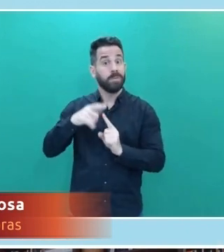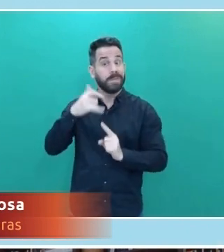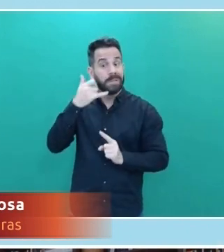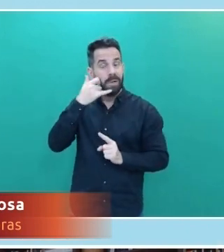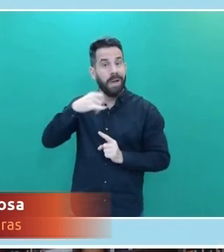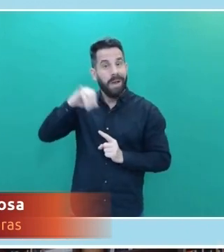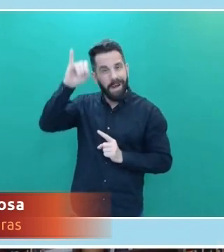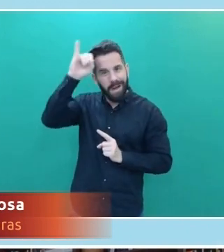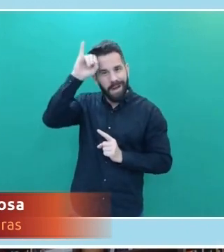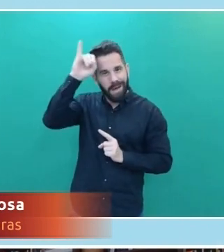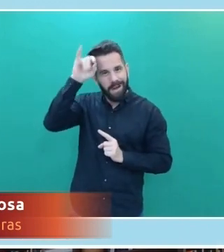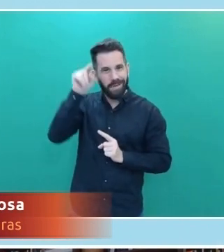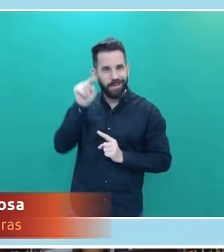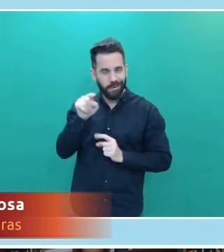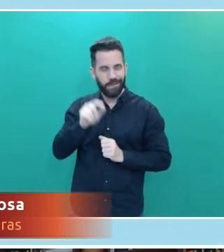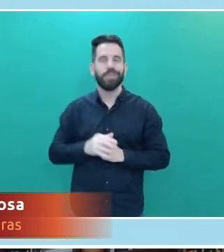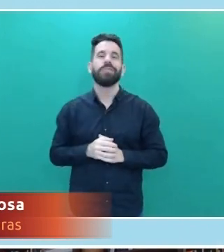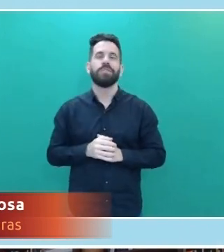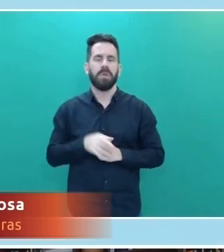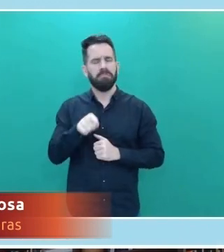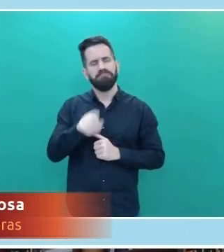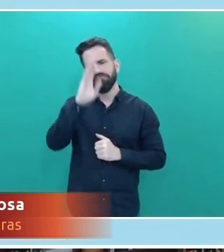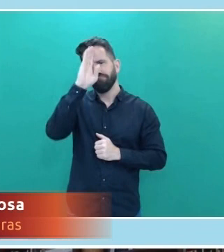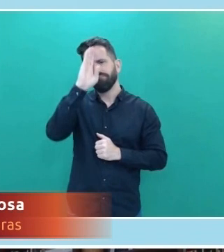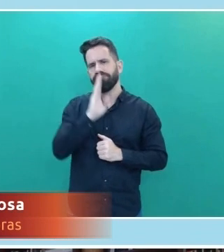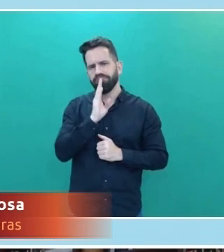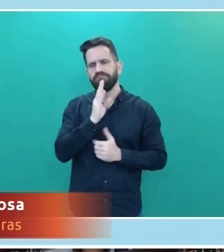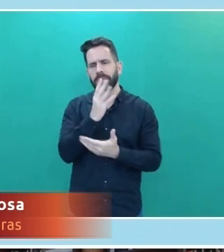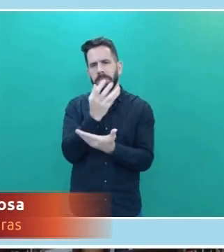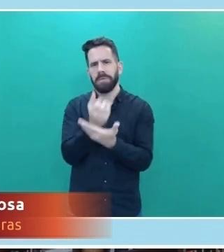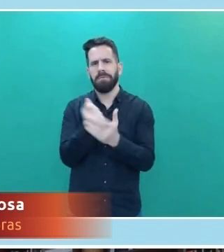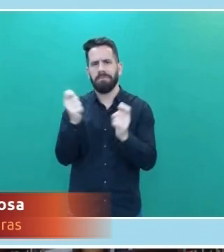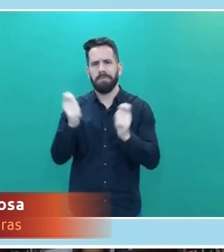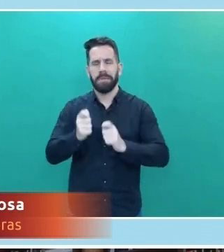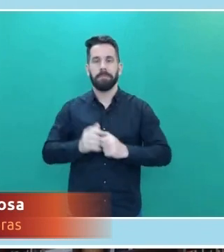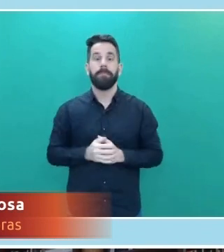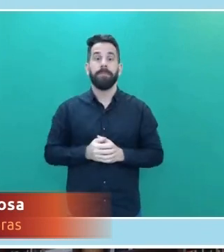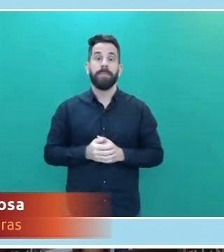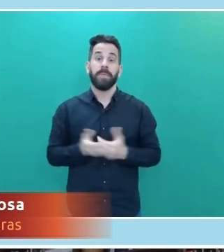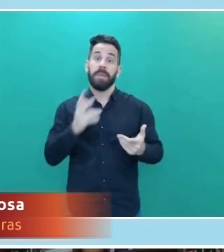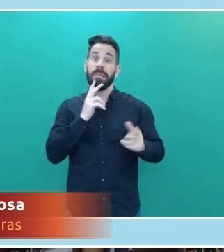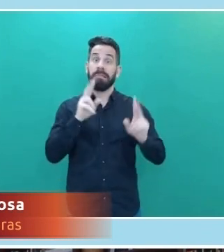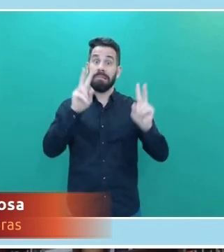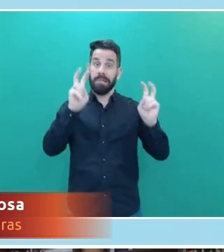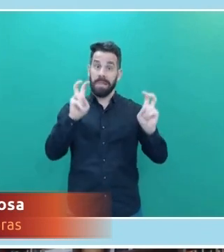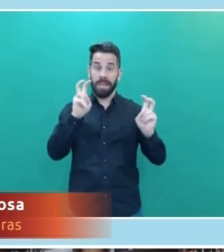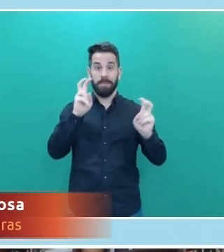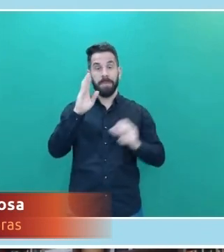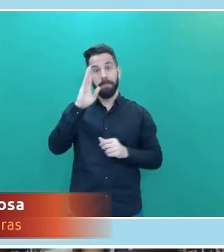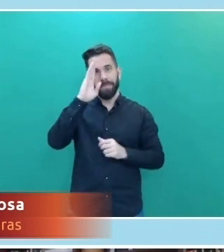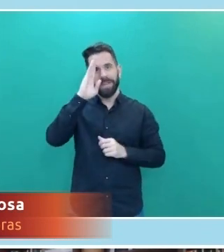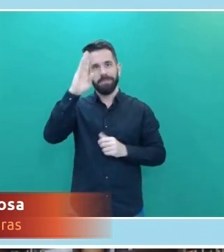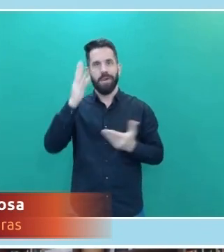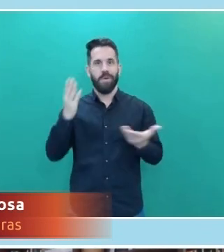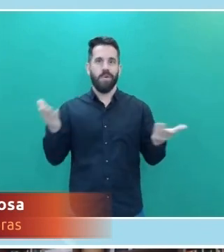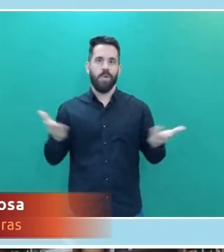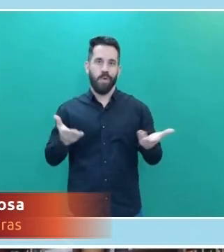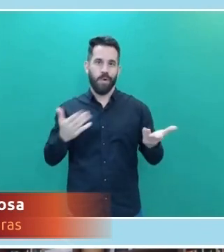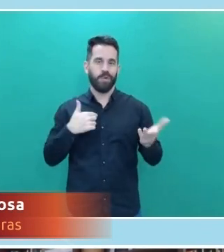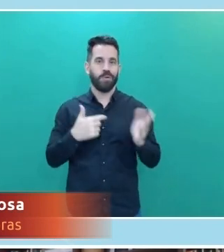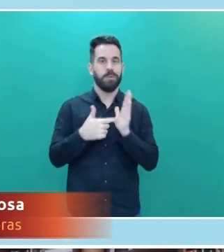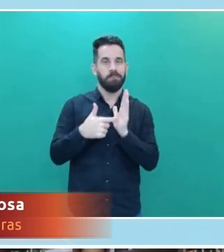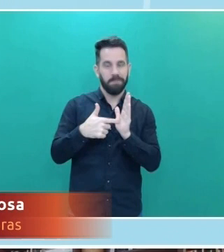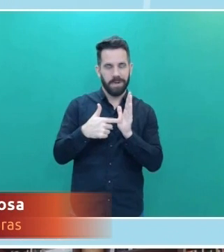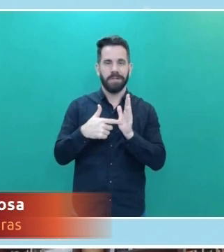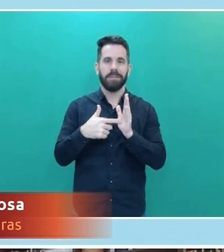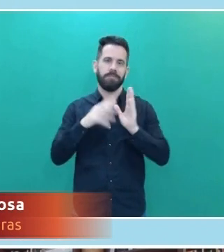gratuito. Bom, e agora sim, a gente vai para o nosso tema principal de hoje, porque eu preciso te apresentar um pouquinho, desse tema e também